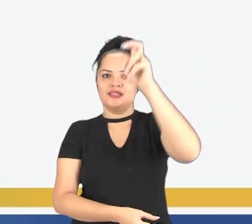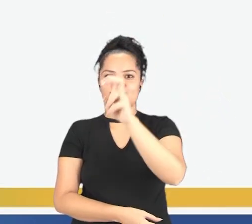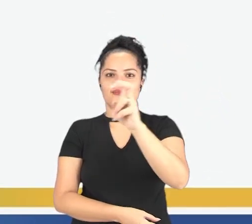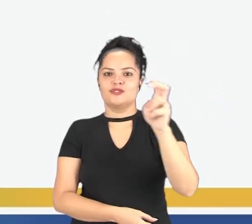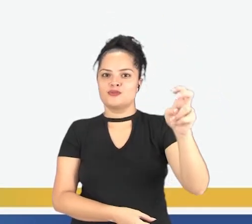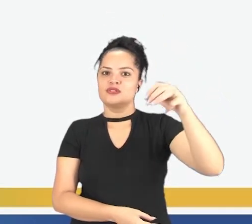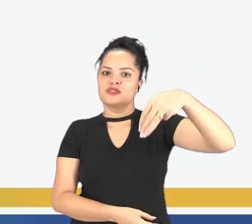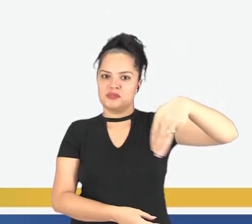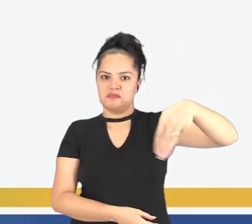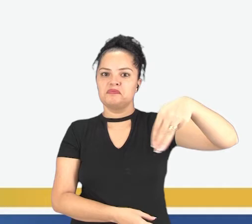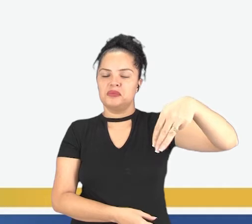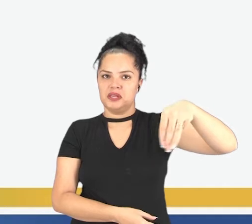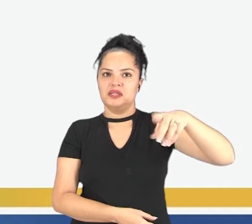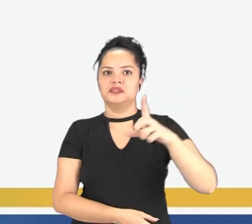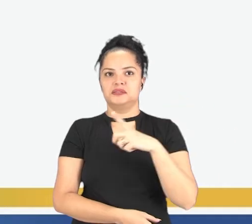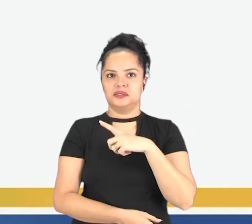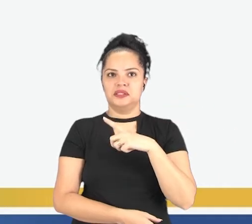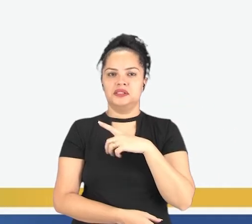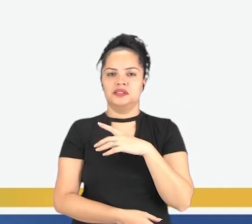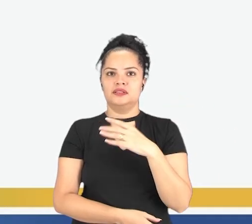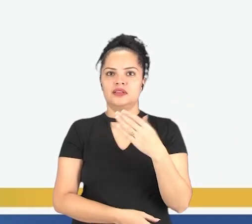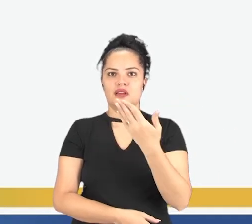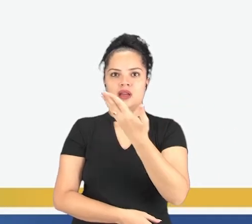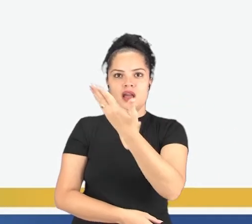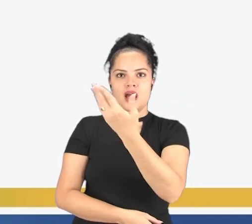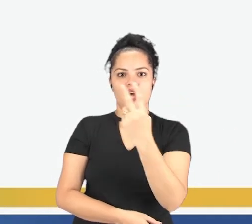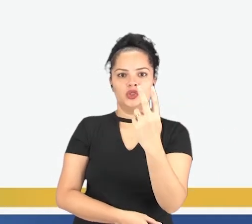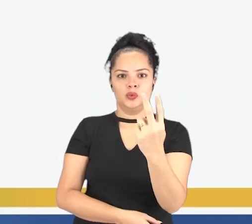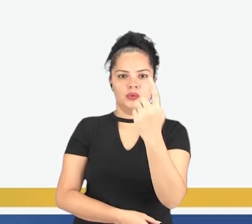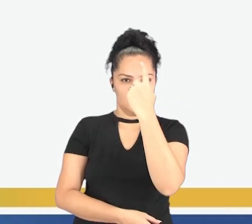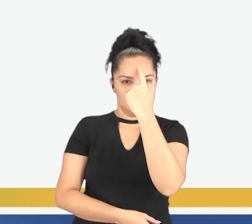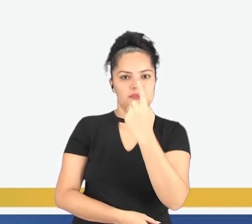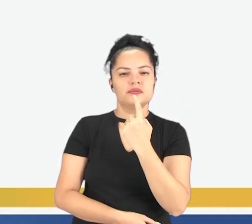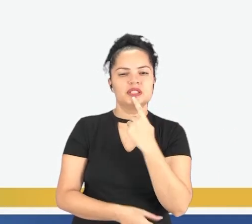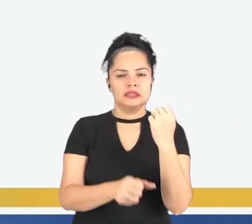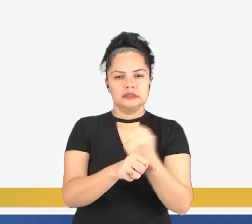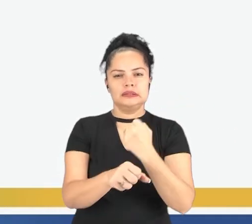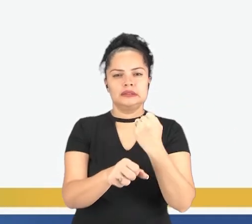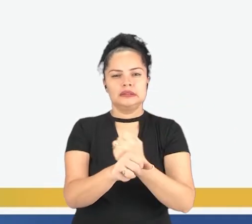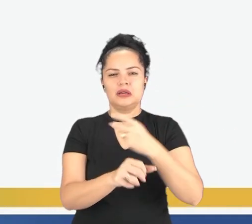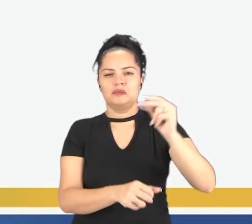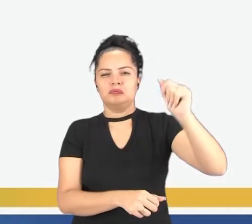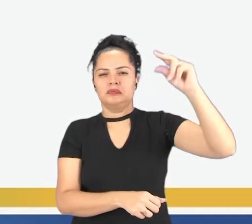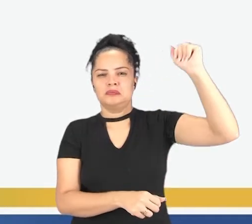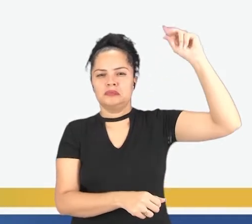né? E a pirâmide de Danta, que é a construção mais antiga